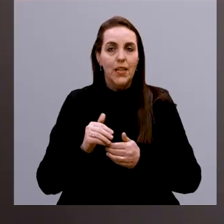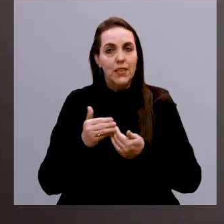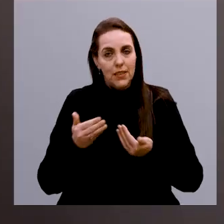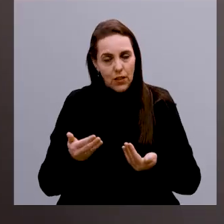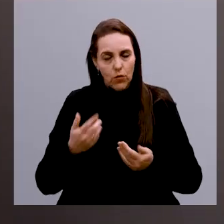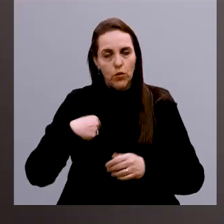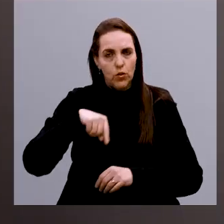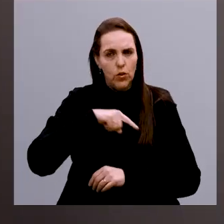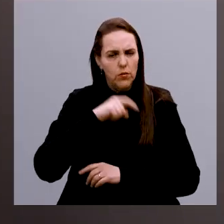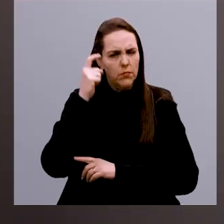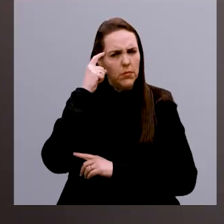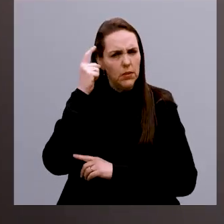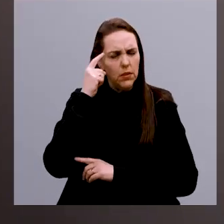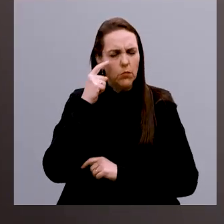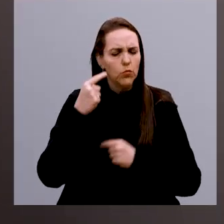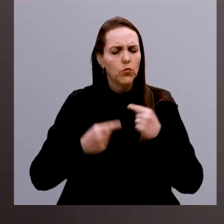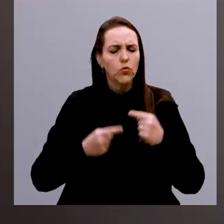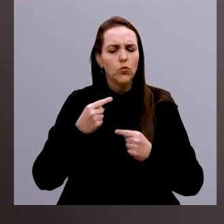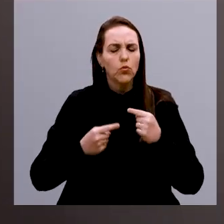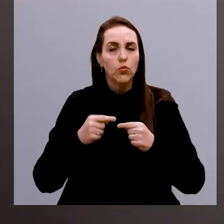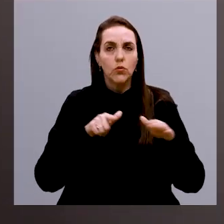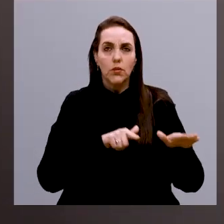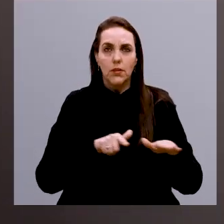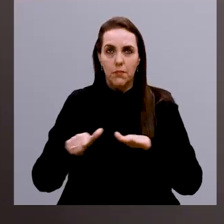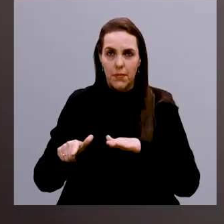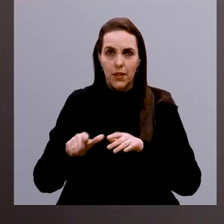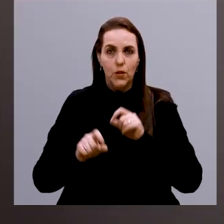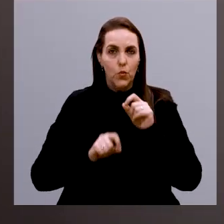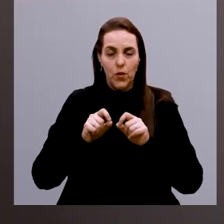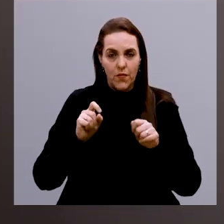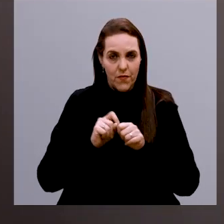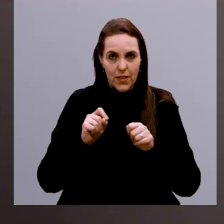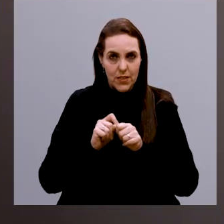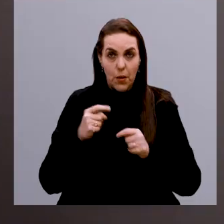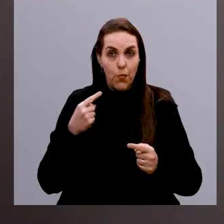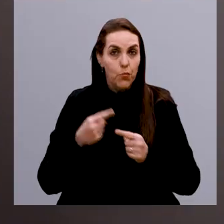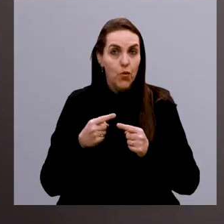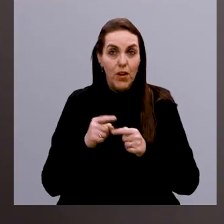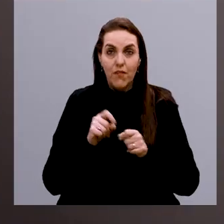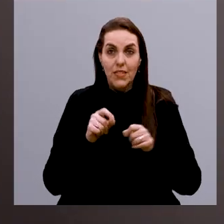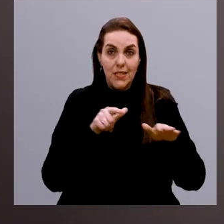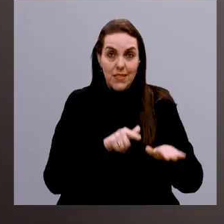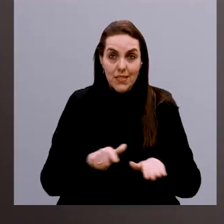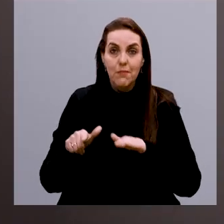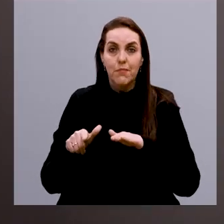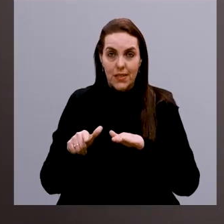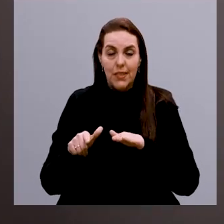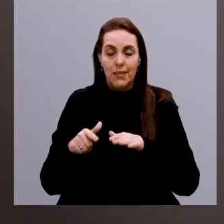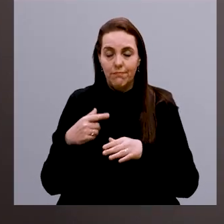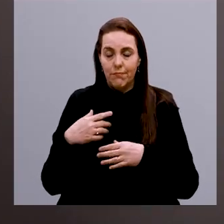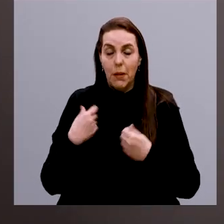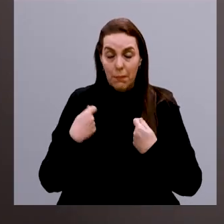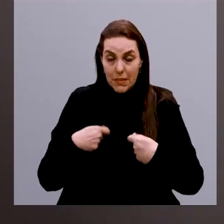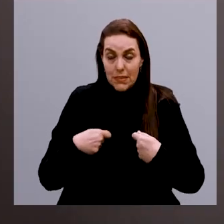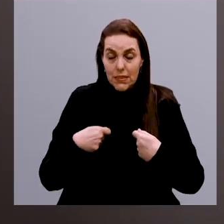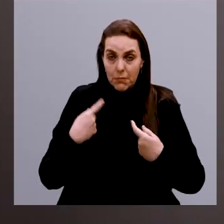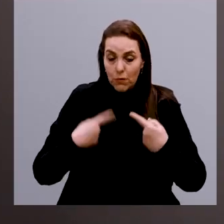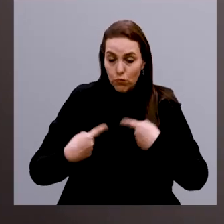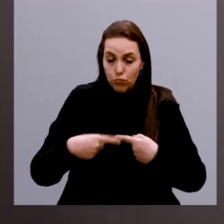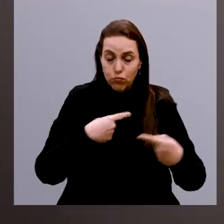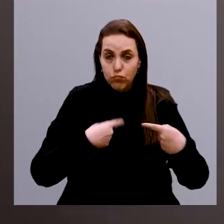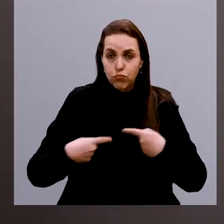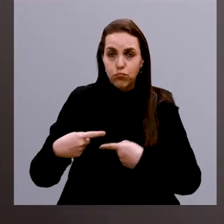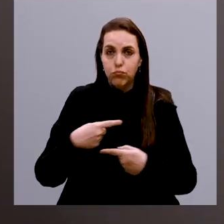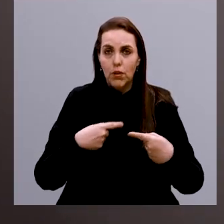materno. Então, a gente pensou muito no que discutir nessa semana, o que fazer, por que fazer uma semana, para discutir essas questões todas. Nós tivemos,